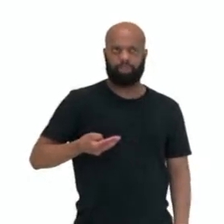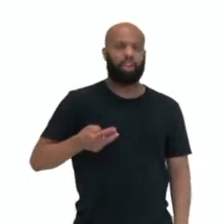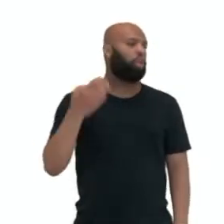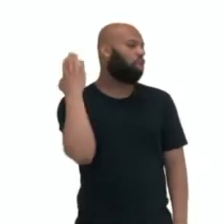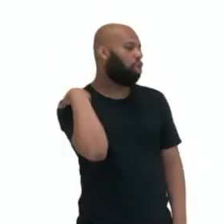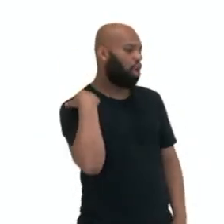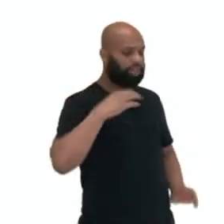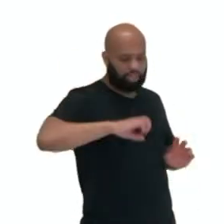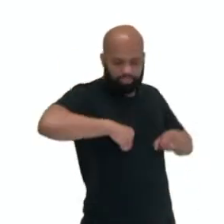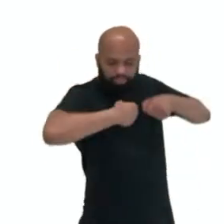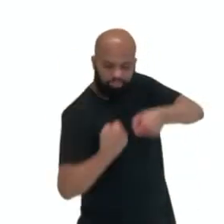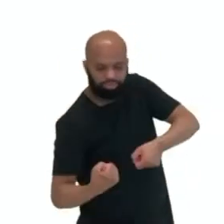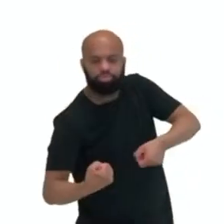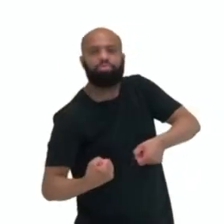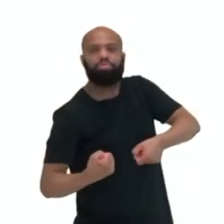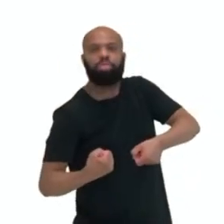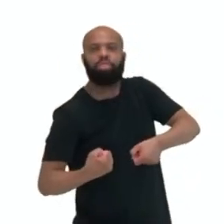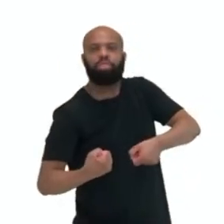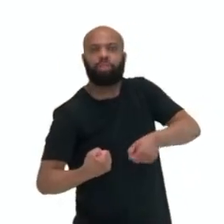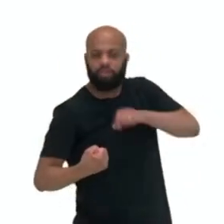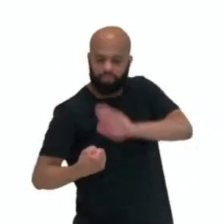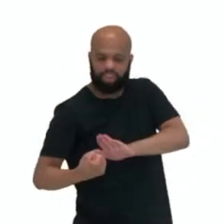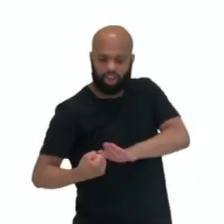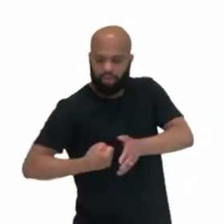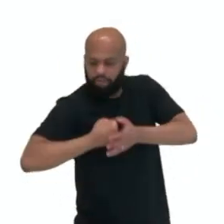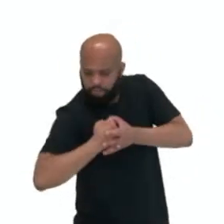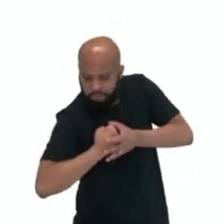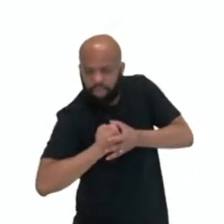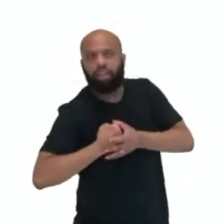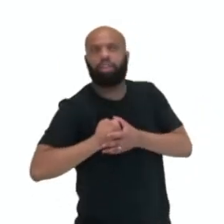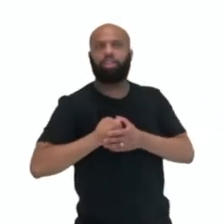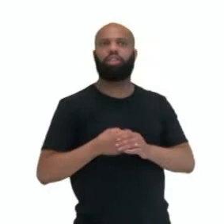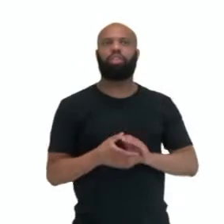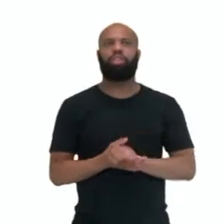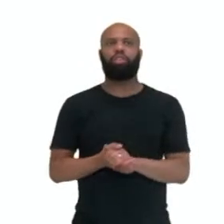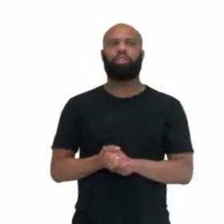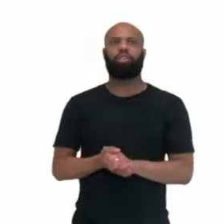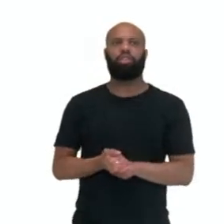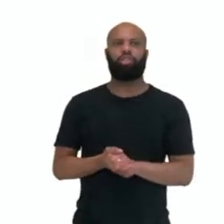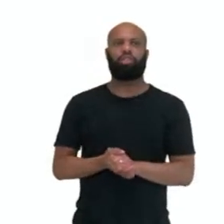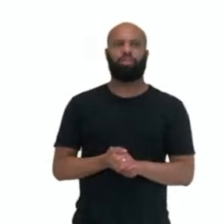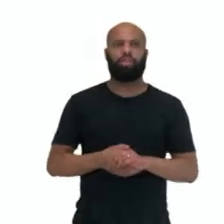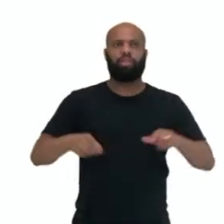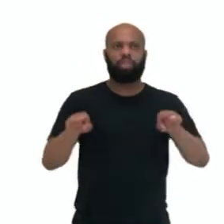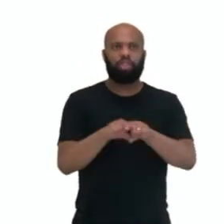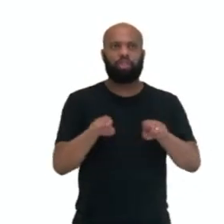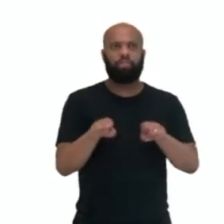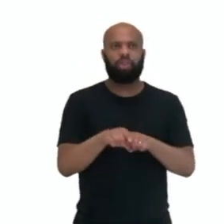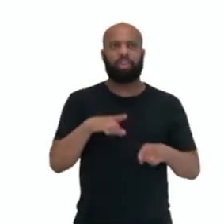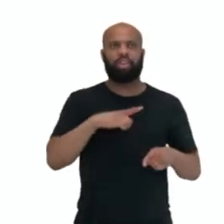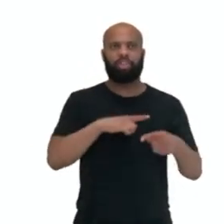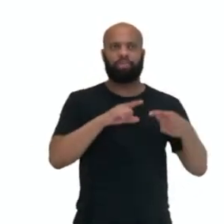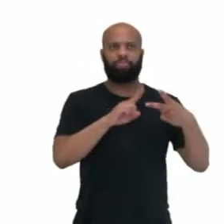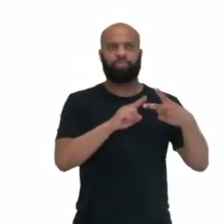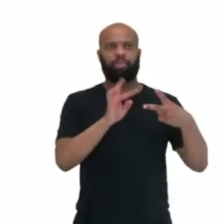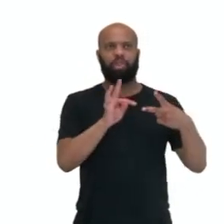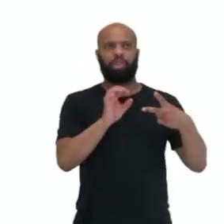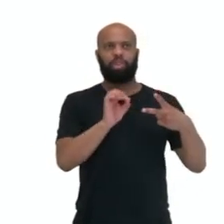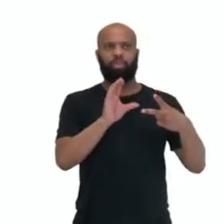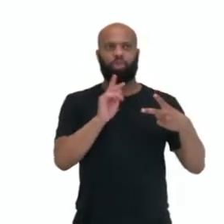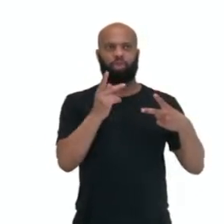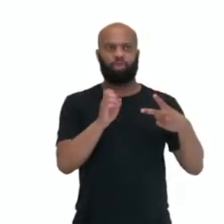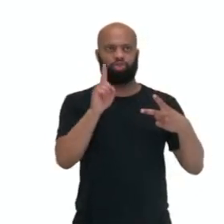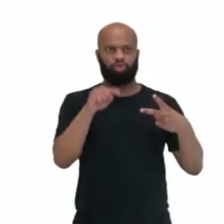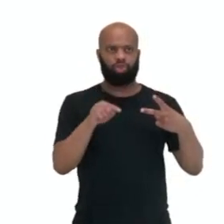é você conseguir fazer seu adversário ele encostar as costas no solo. Touché e pin.